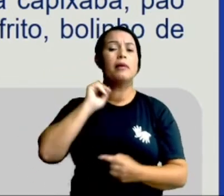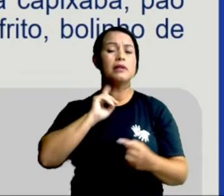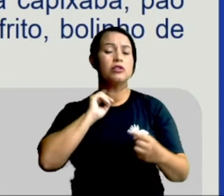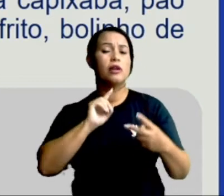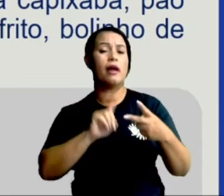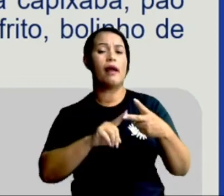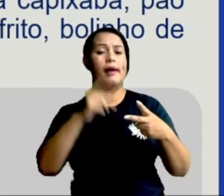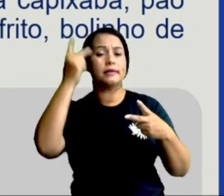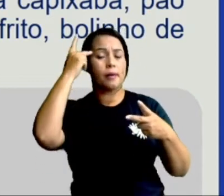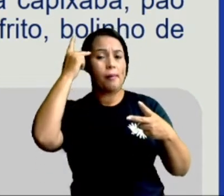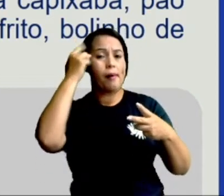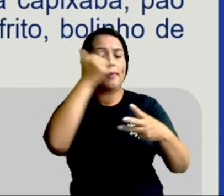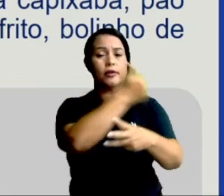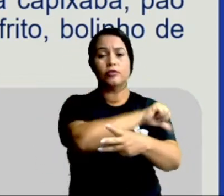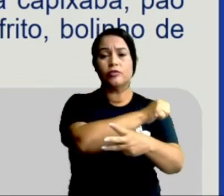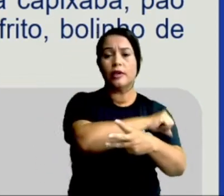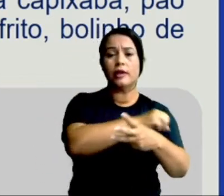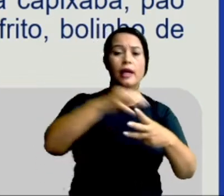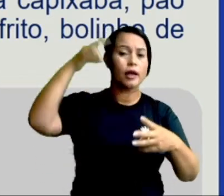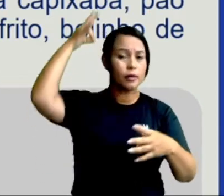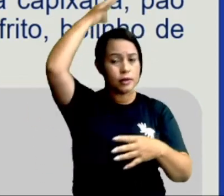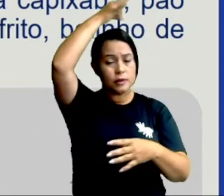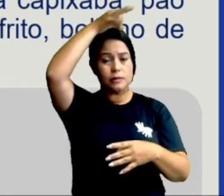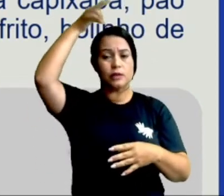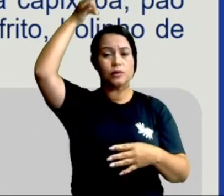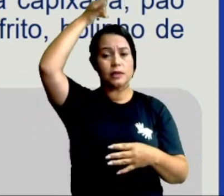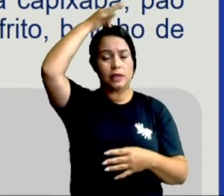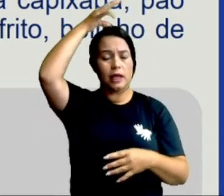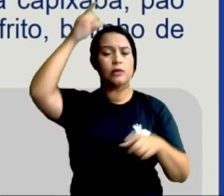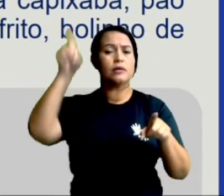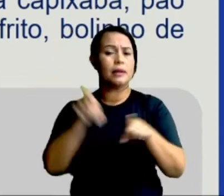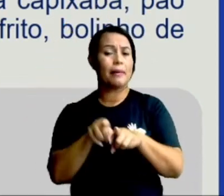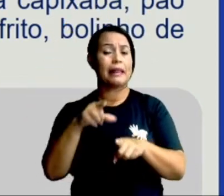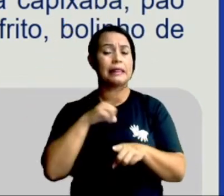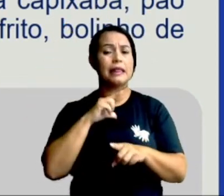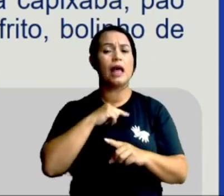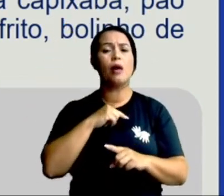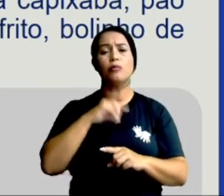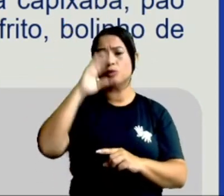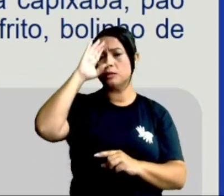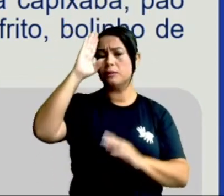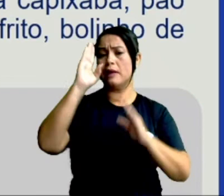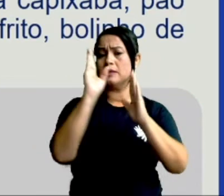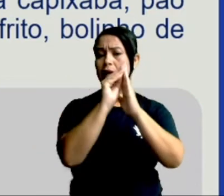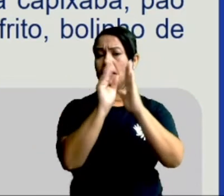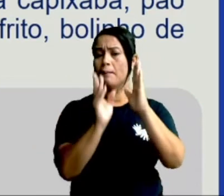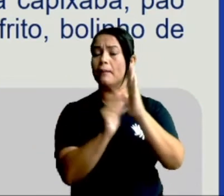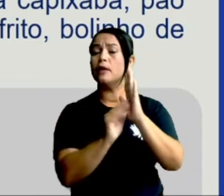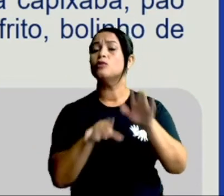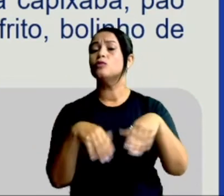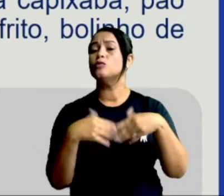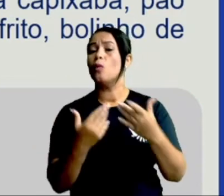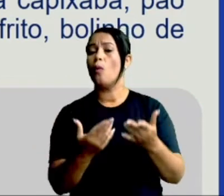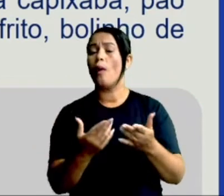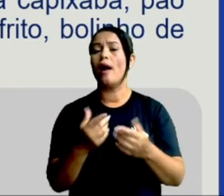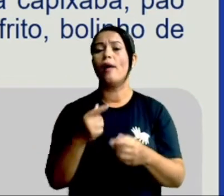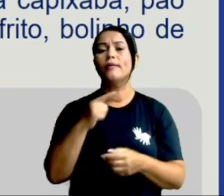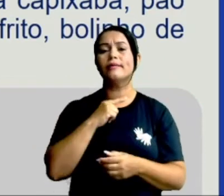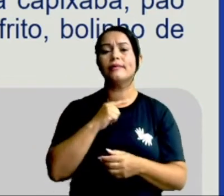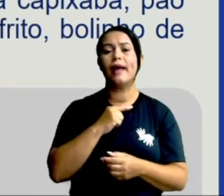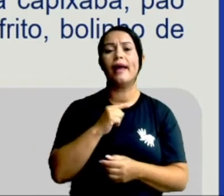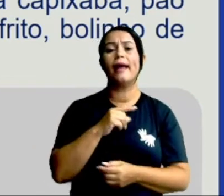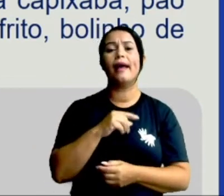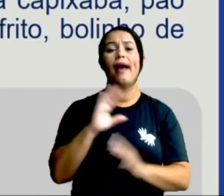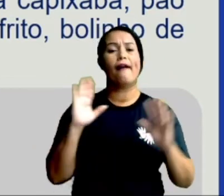Rio de Janeiro e Espírito Santo. Os principais elementos da cultura regional do Sudeste são a festa do